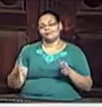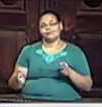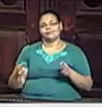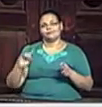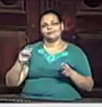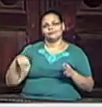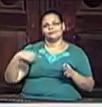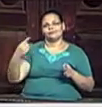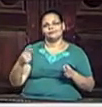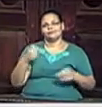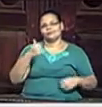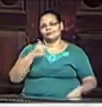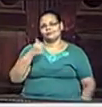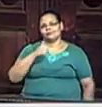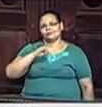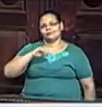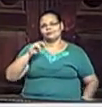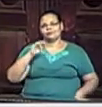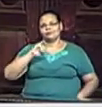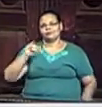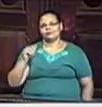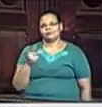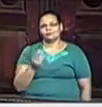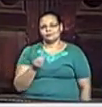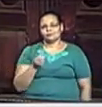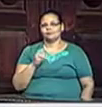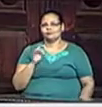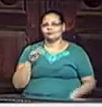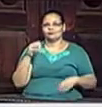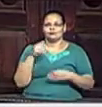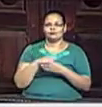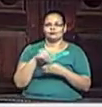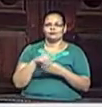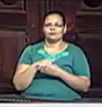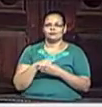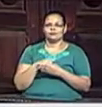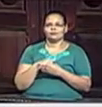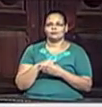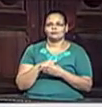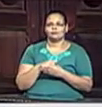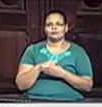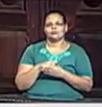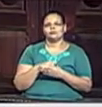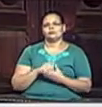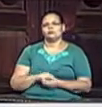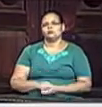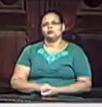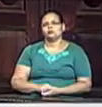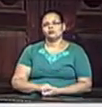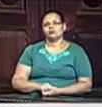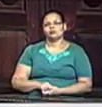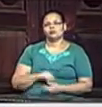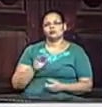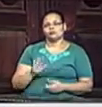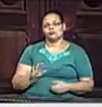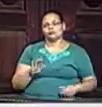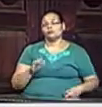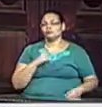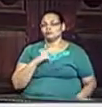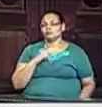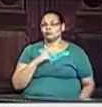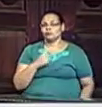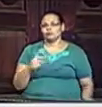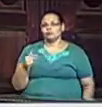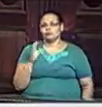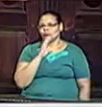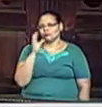de 1º de junho. Então, só serão votadas, possivelmente, no segundo semestre. Mas tem algo que